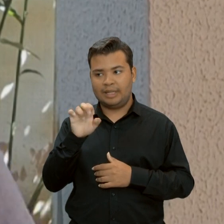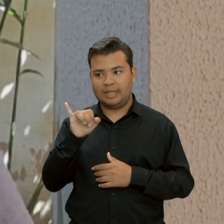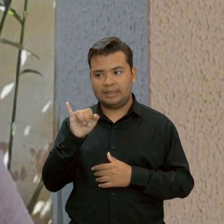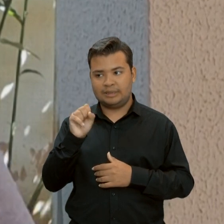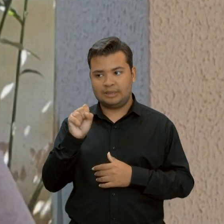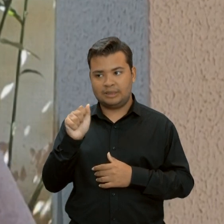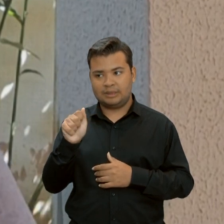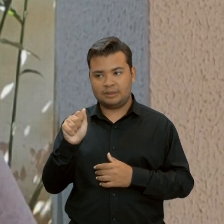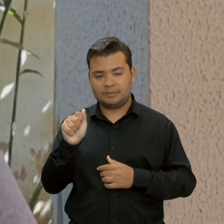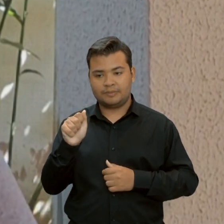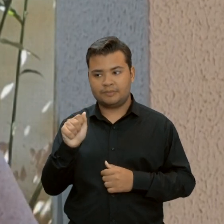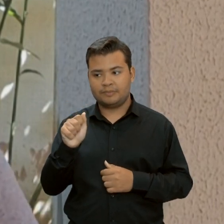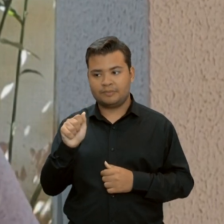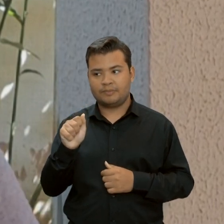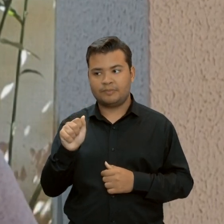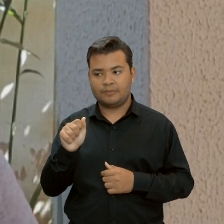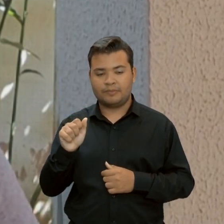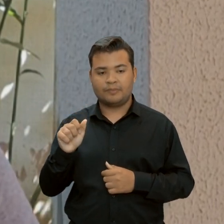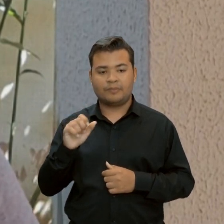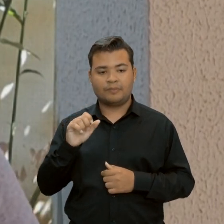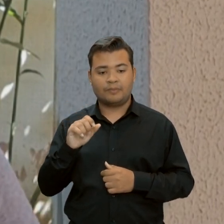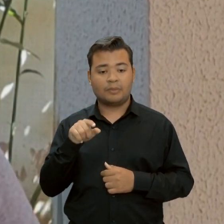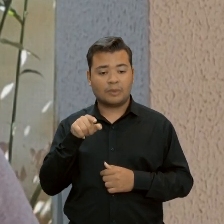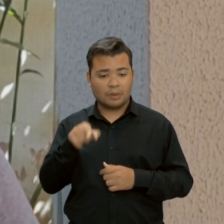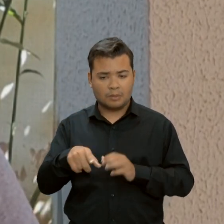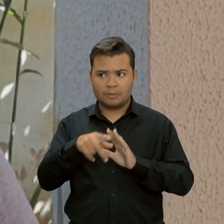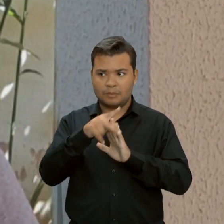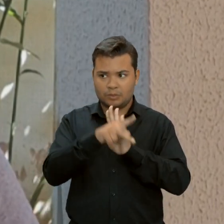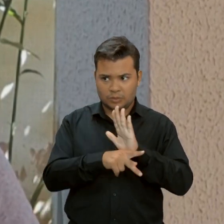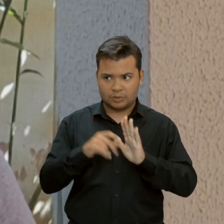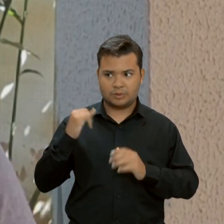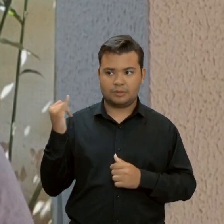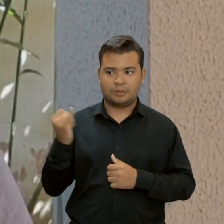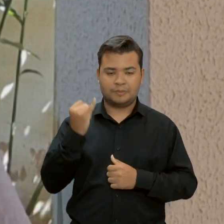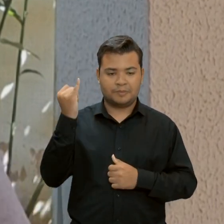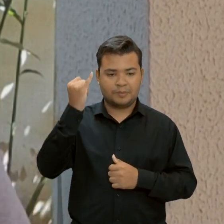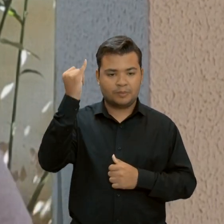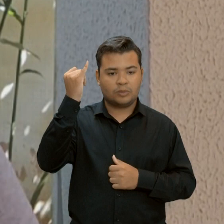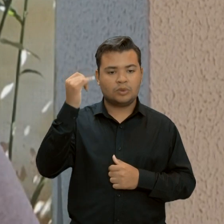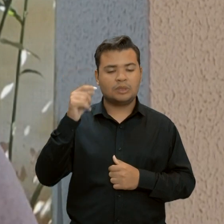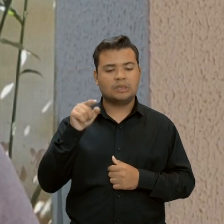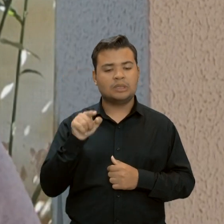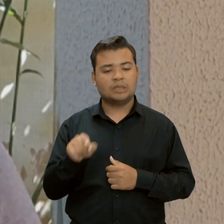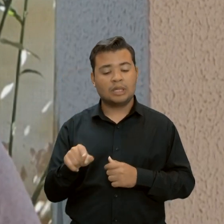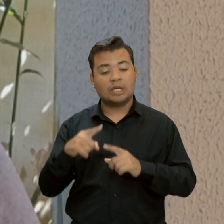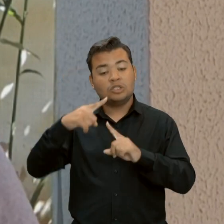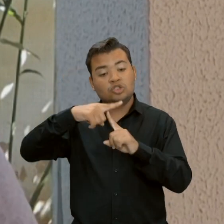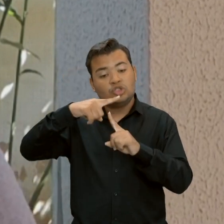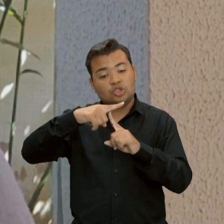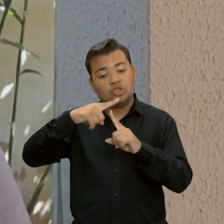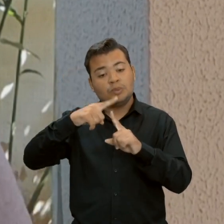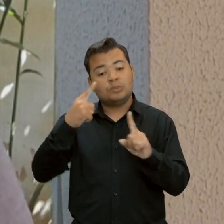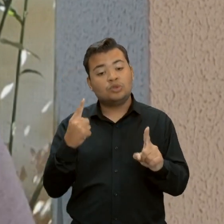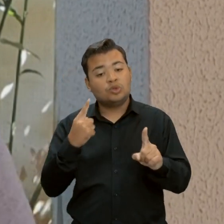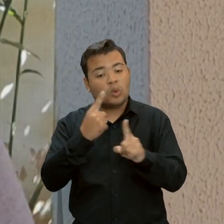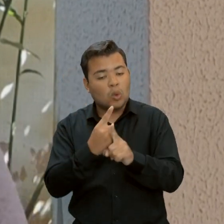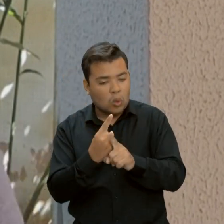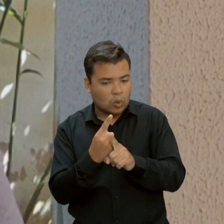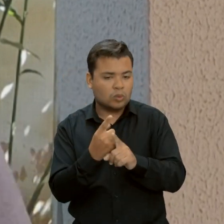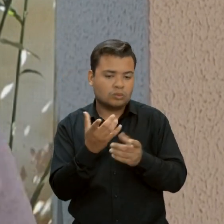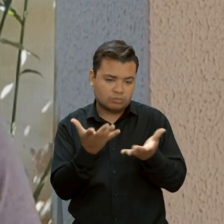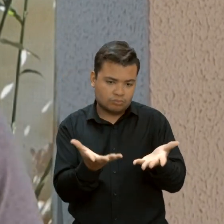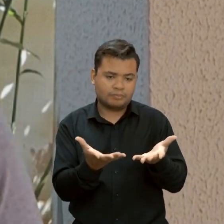Siqueira. Então, enfim, é um projeto muito importante para mim, que eu acho que esse tipo de encontro entre nós, né? Eu participei de